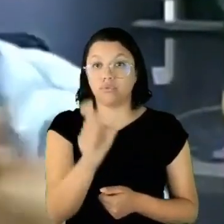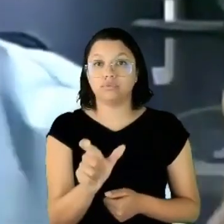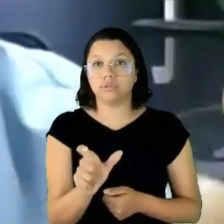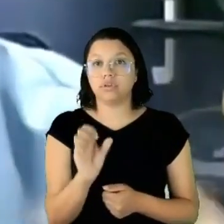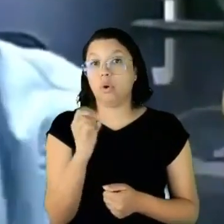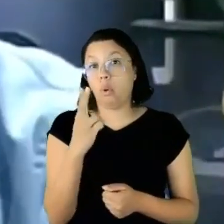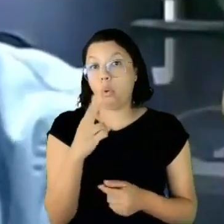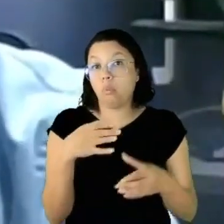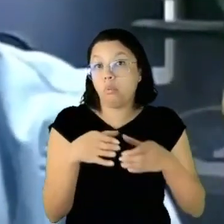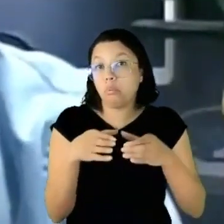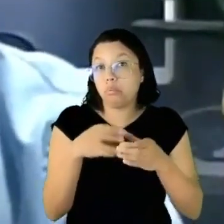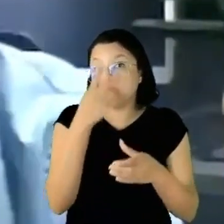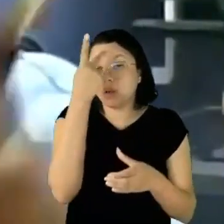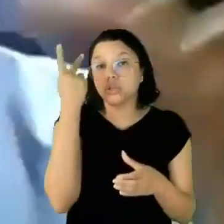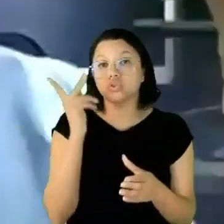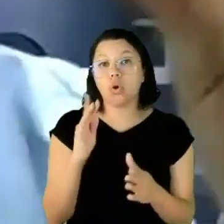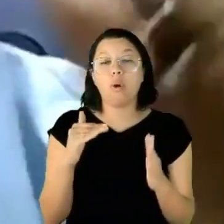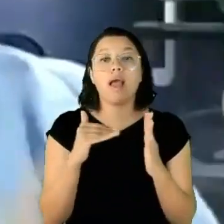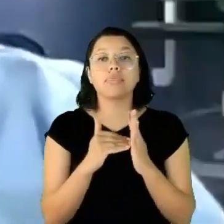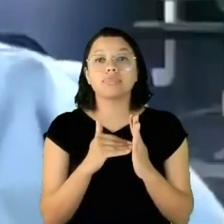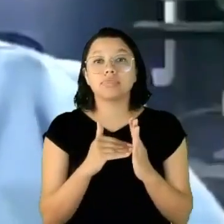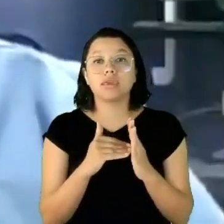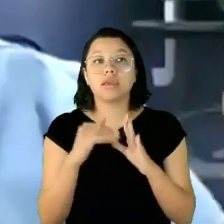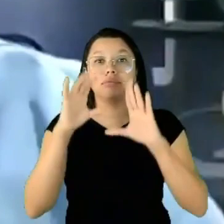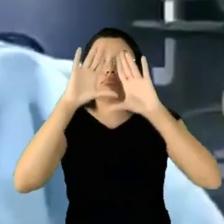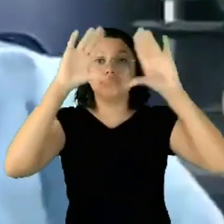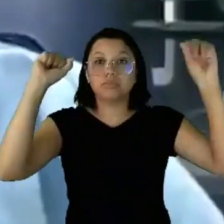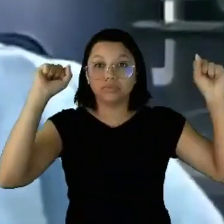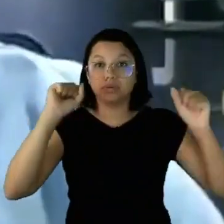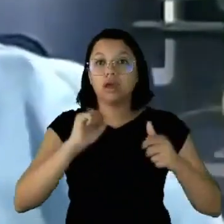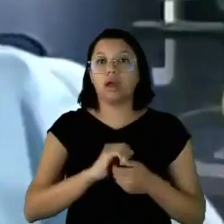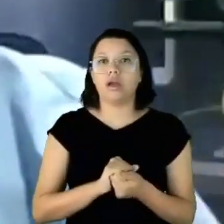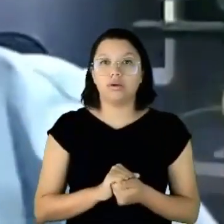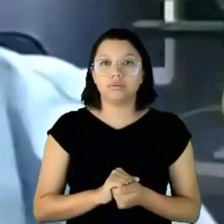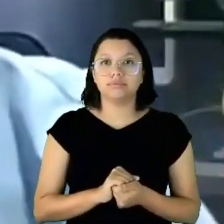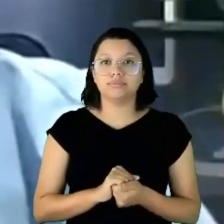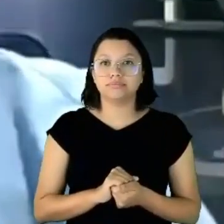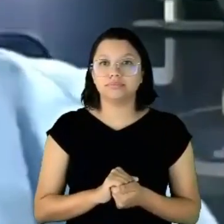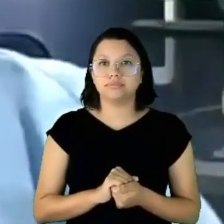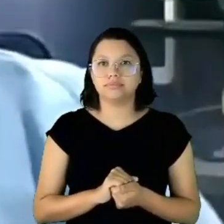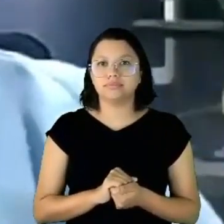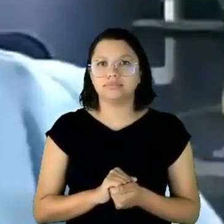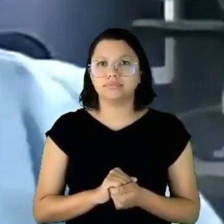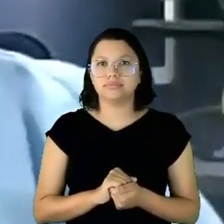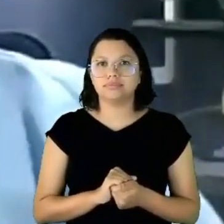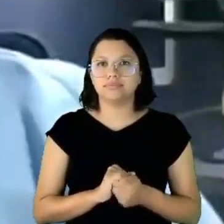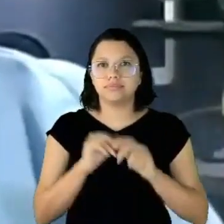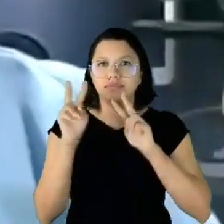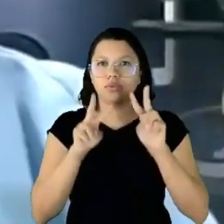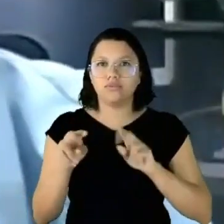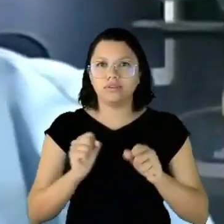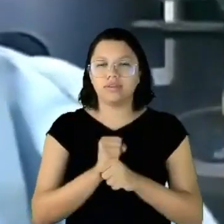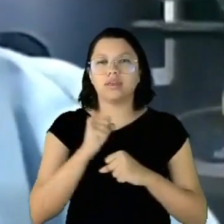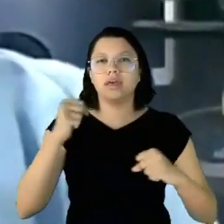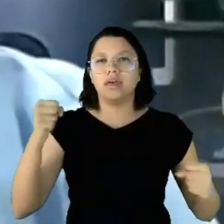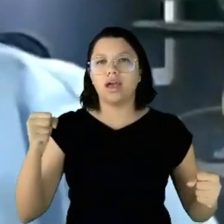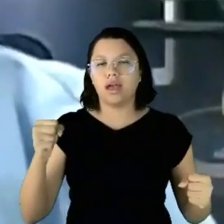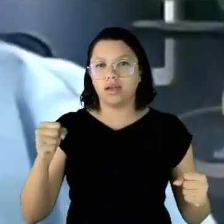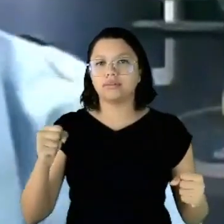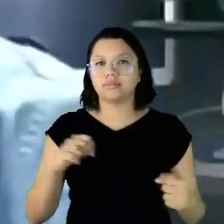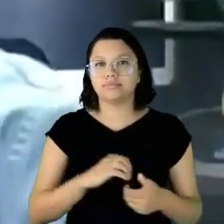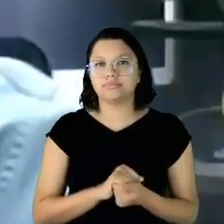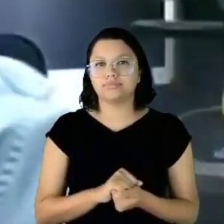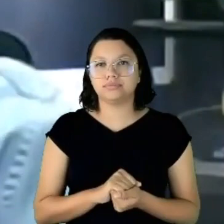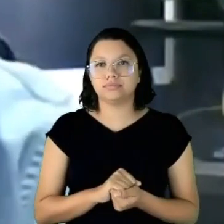ou para um grupo de pessoas até mesmo para o tribunal para a próxima fase quando é a visualização ampla